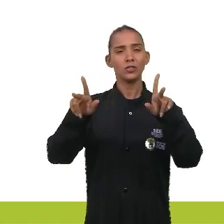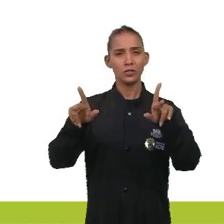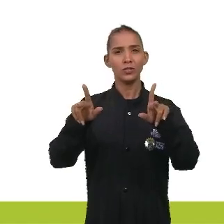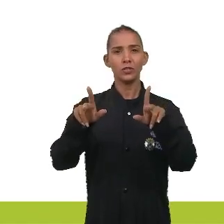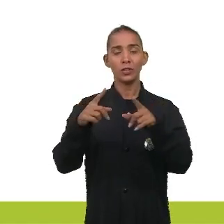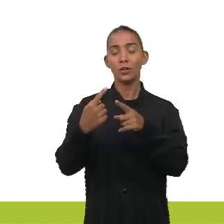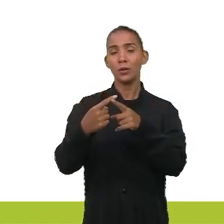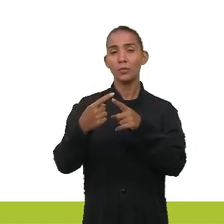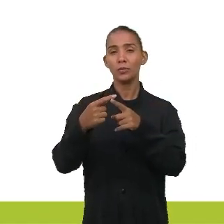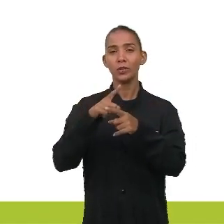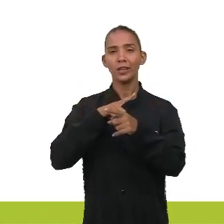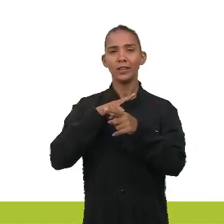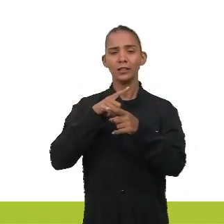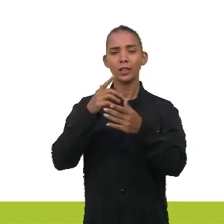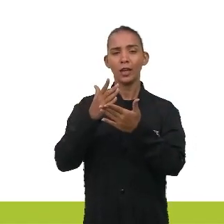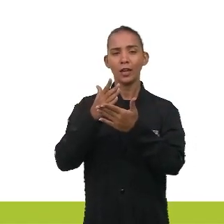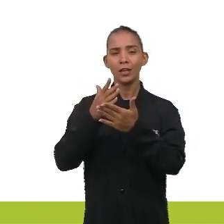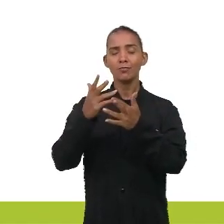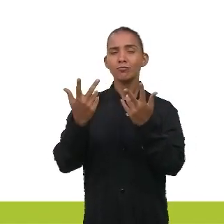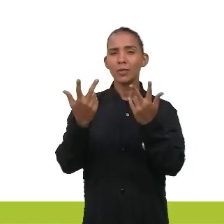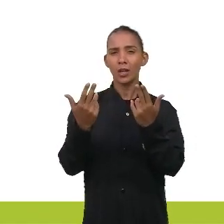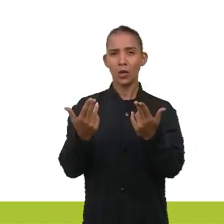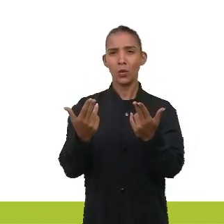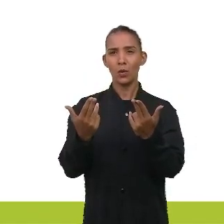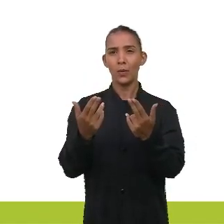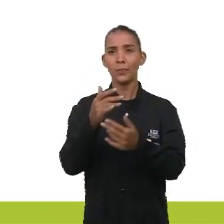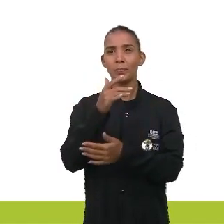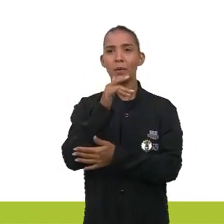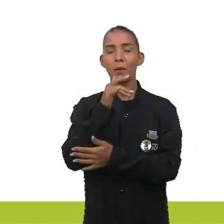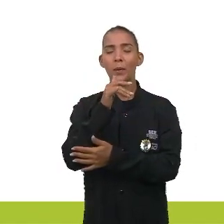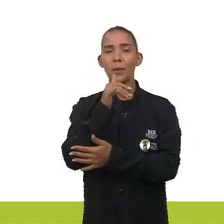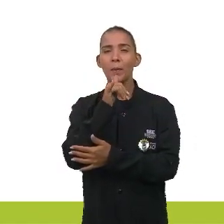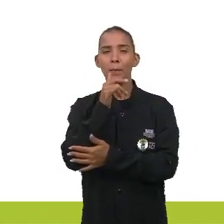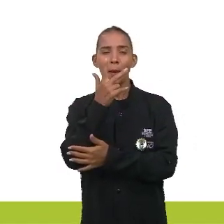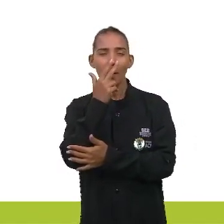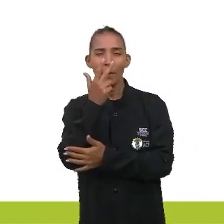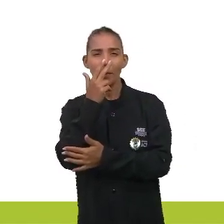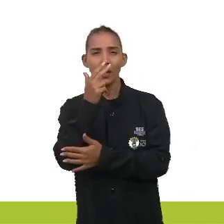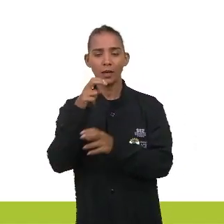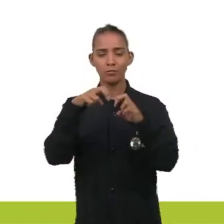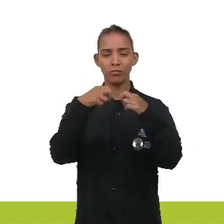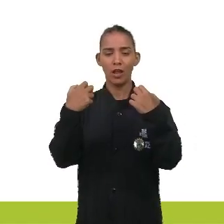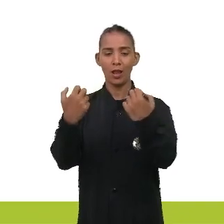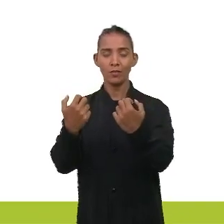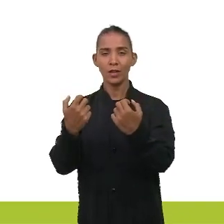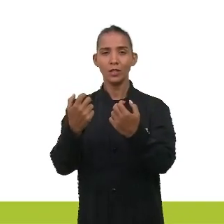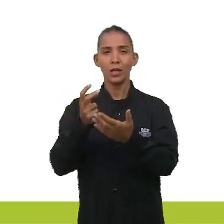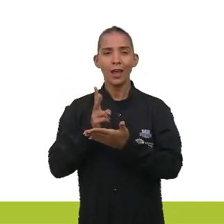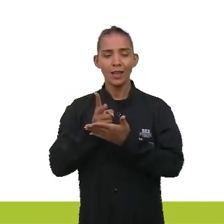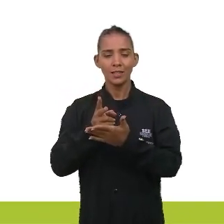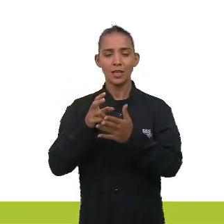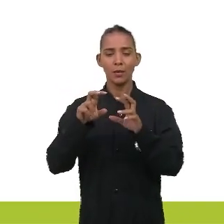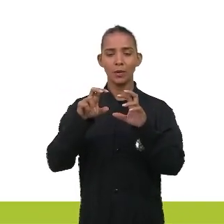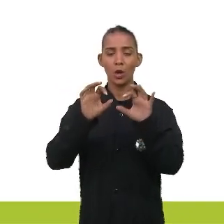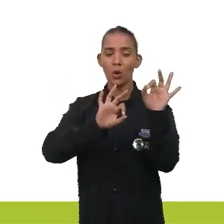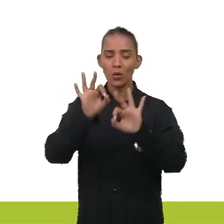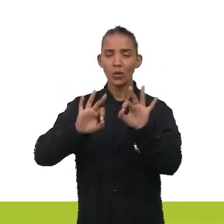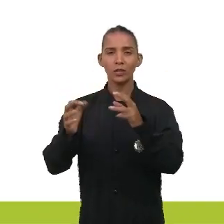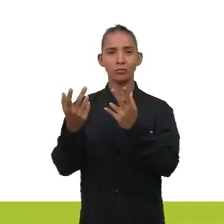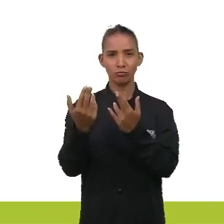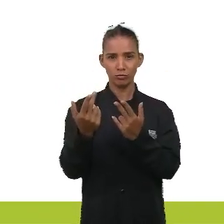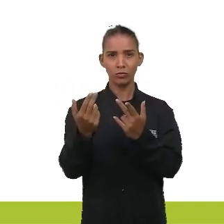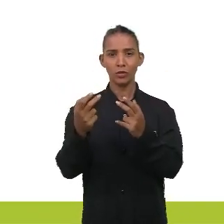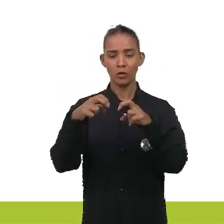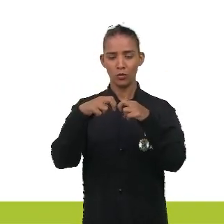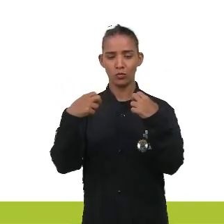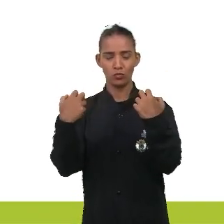Elas são a mesma organização. É como se eu tivesse colocado essas pessoas na mesa e tivesse olhando ao redor delas, de